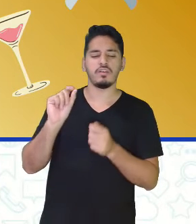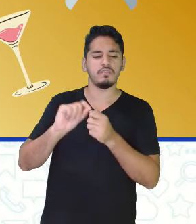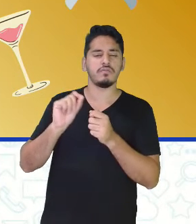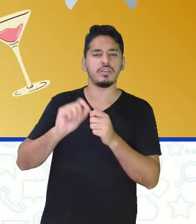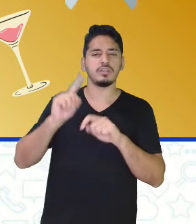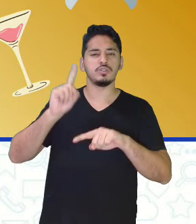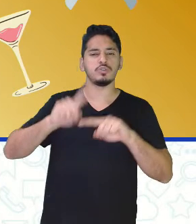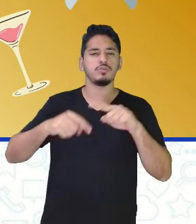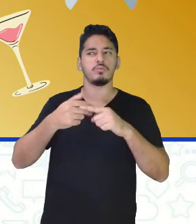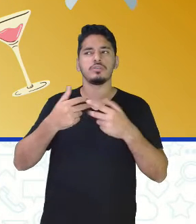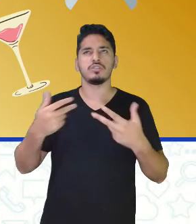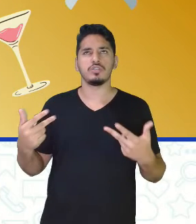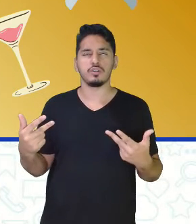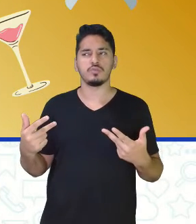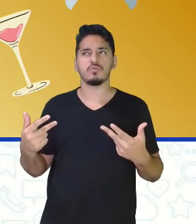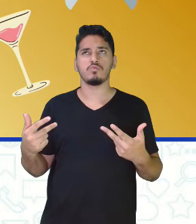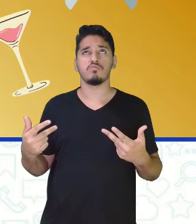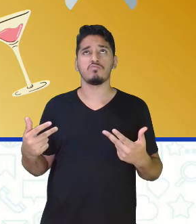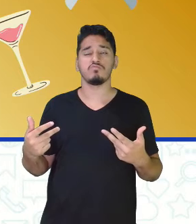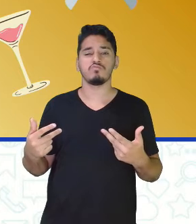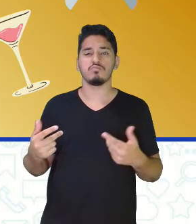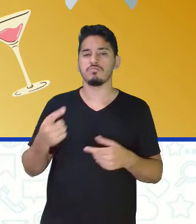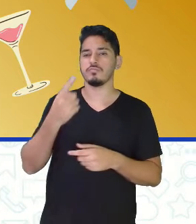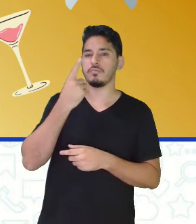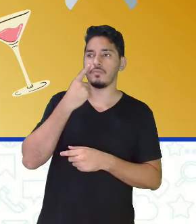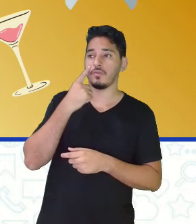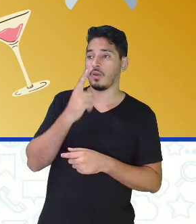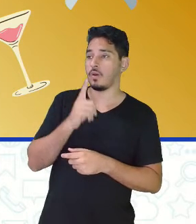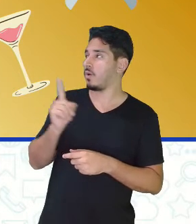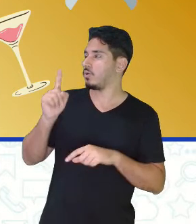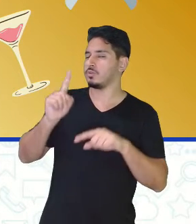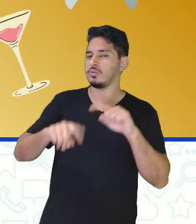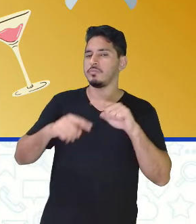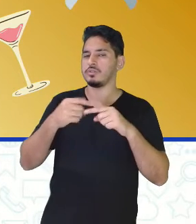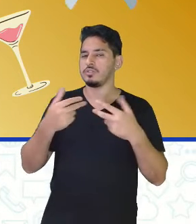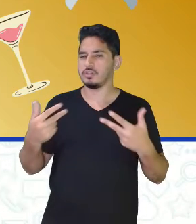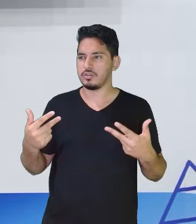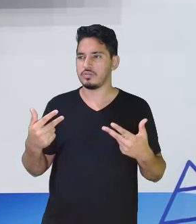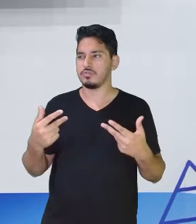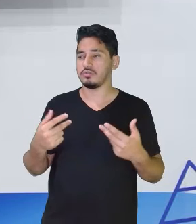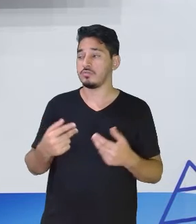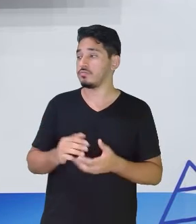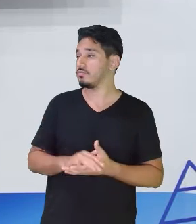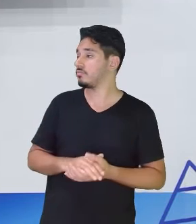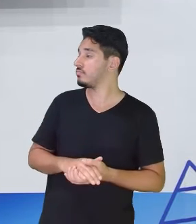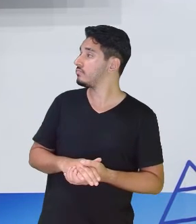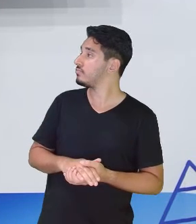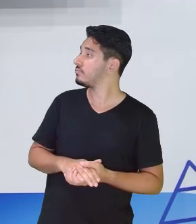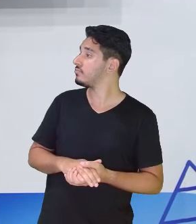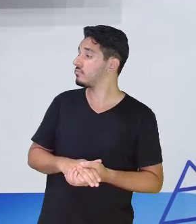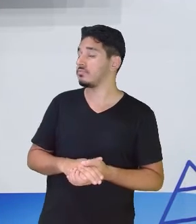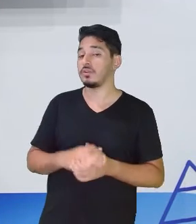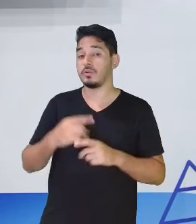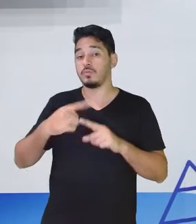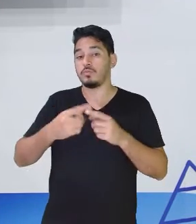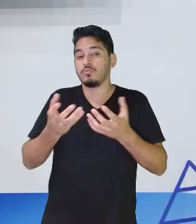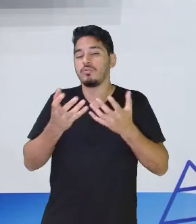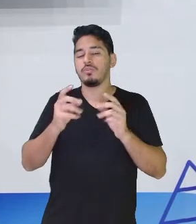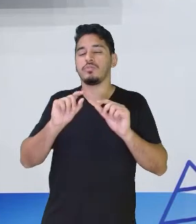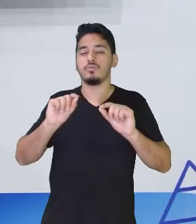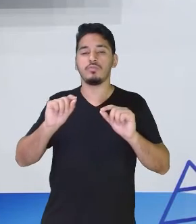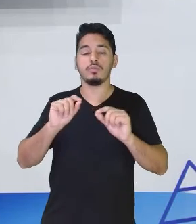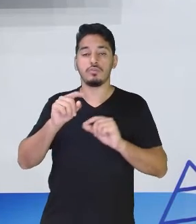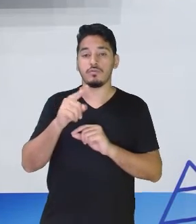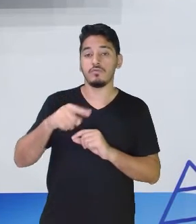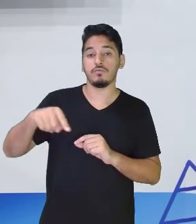esses objetos? Observem os objetos. Observem com atenção, porque eu estou querendo aí